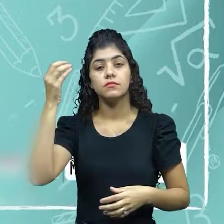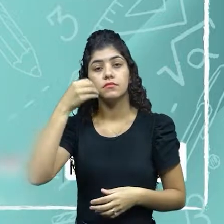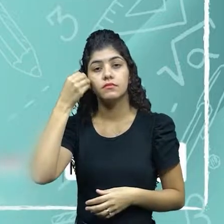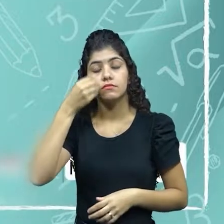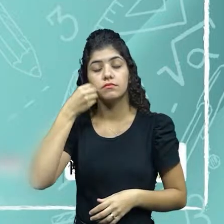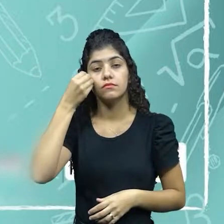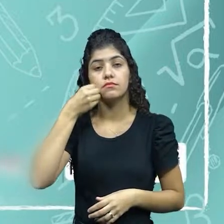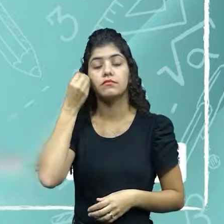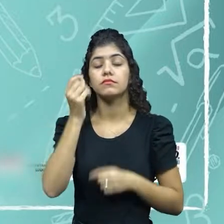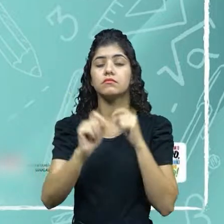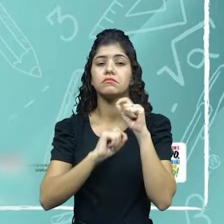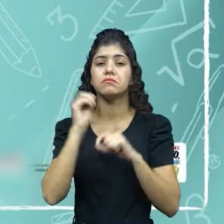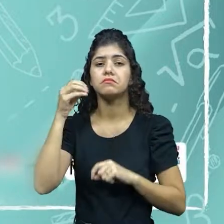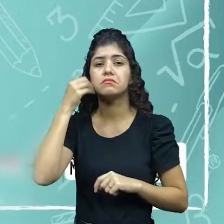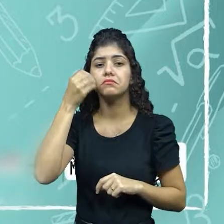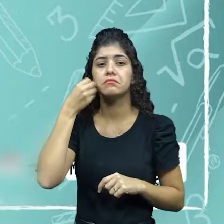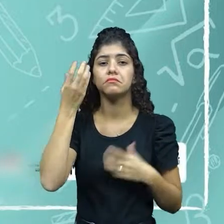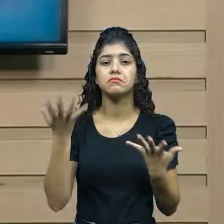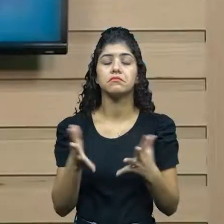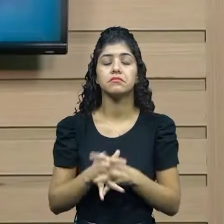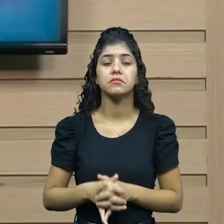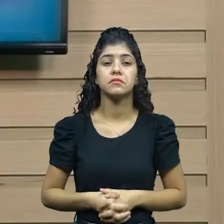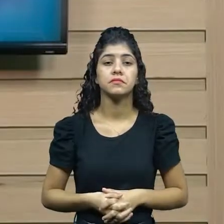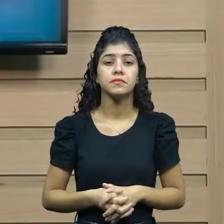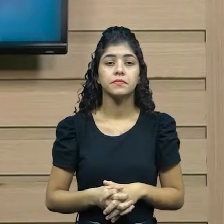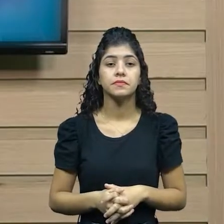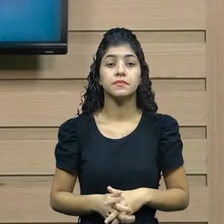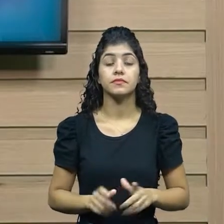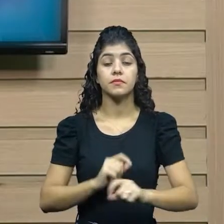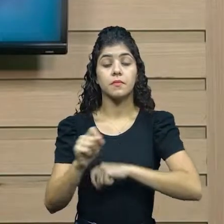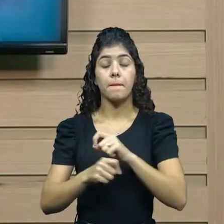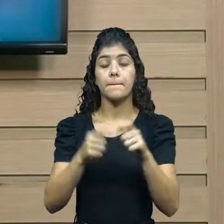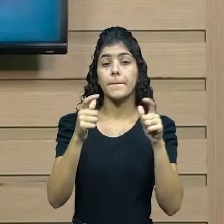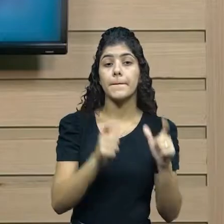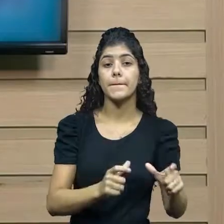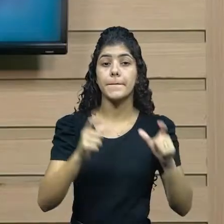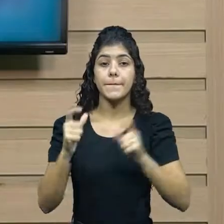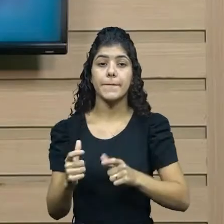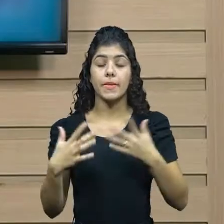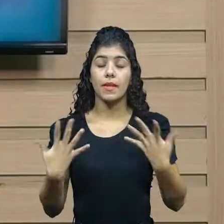Experiências. O que seja experiências? São locais. Olha,